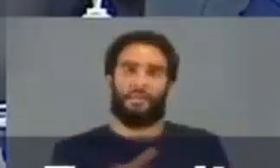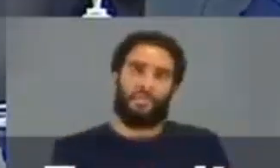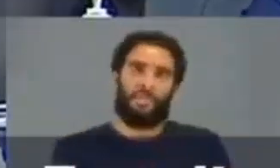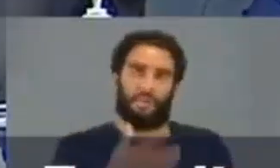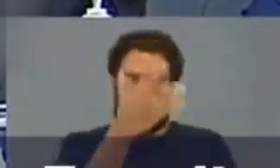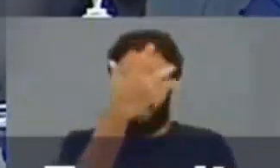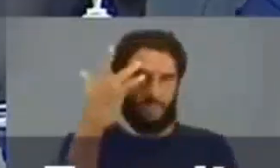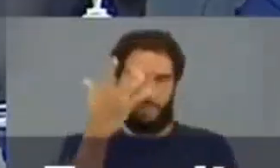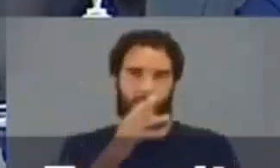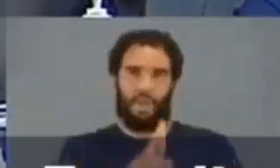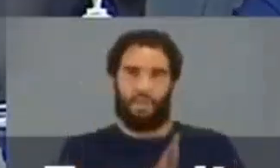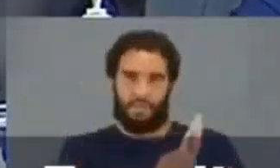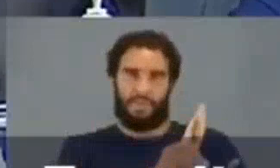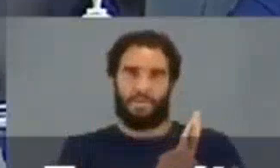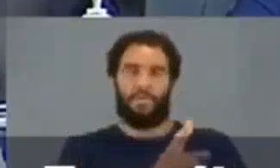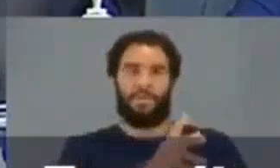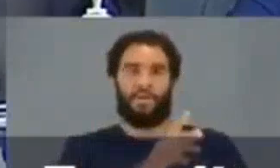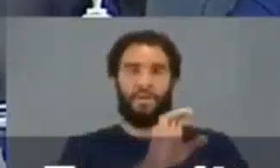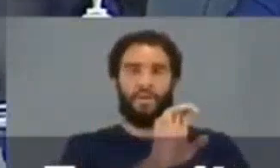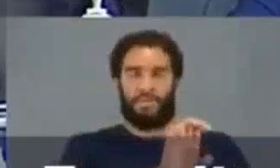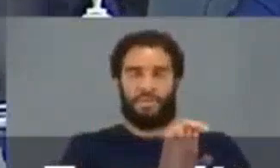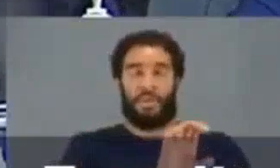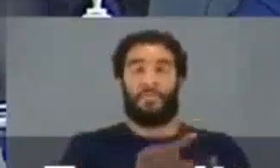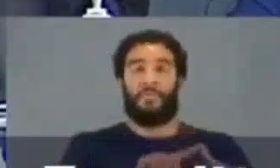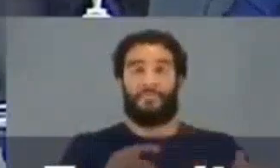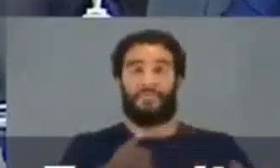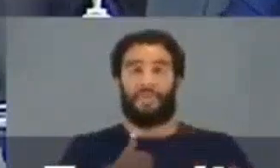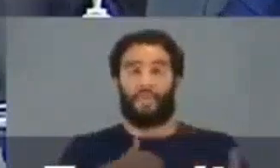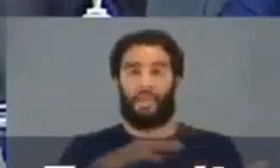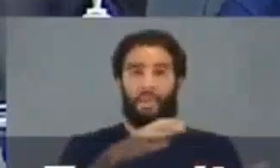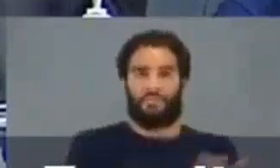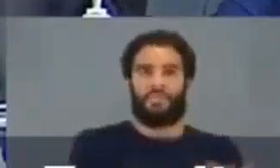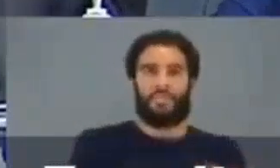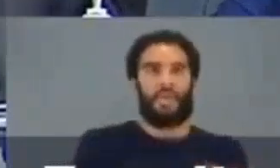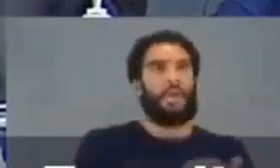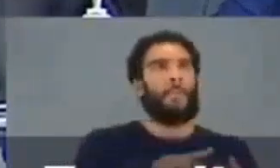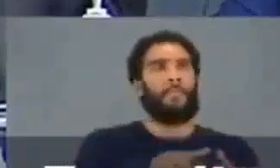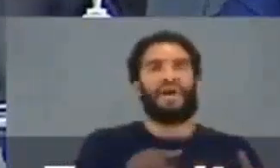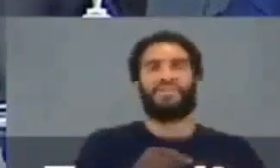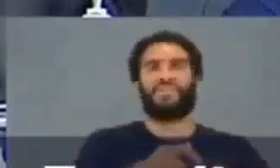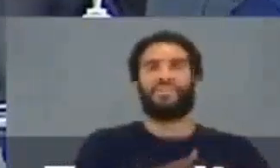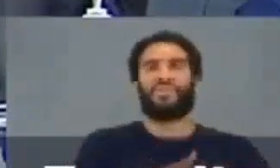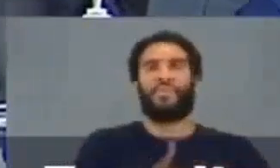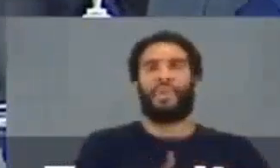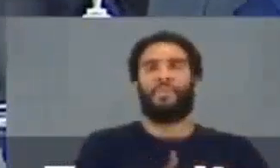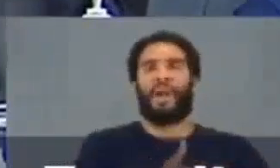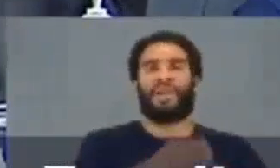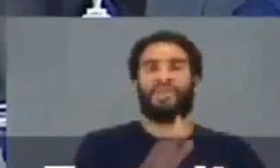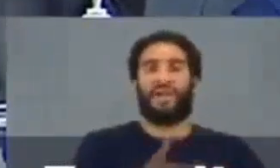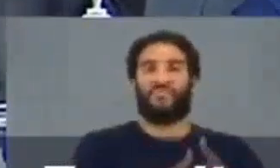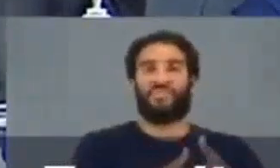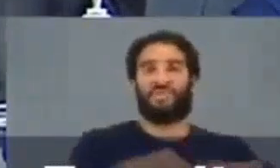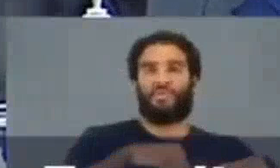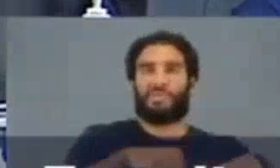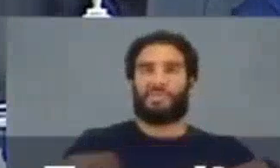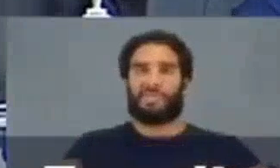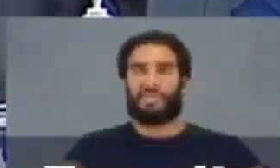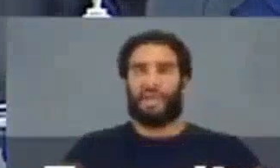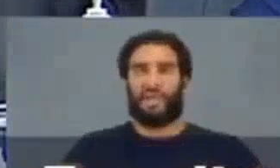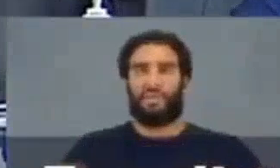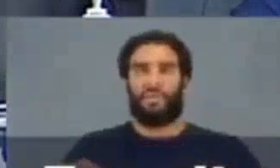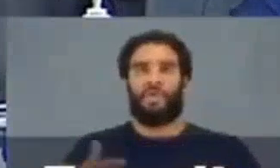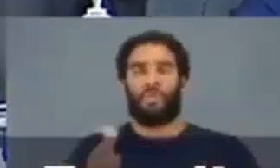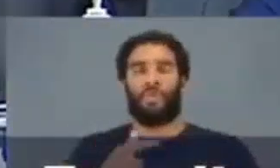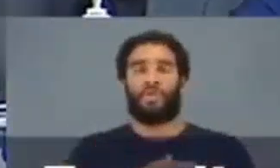tem que ir lá se apresentar. Quando eu assumi, em alguns dias ele já foi retirado do cargo e assumiu o então